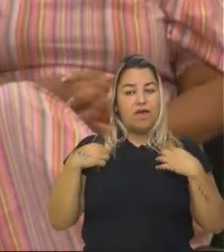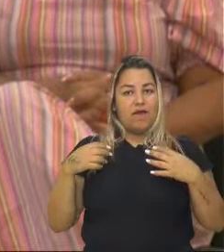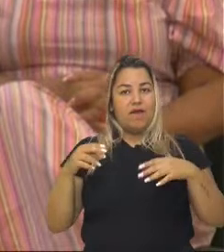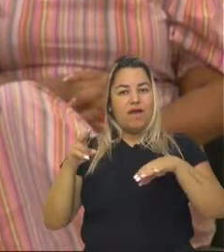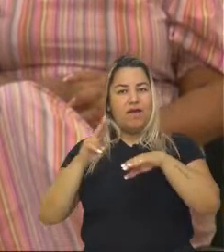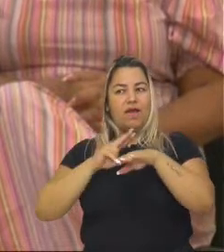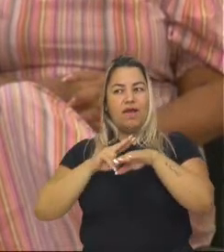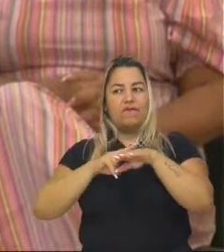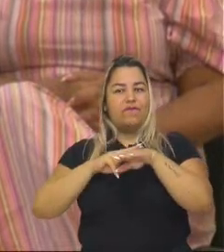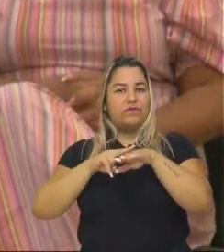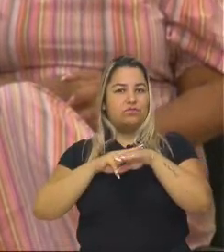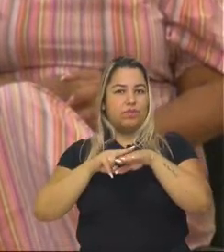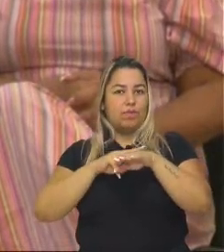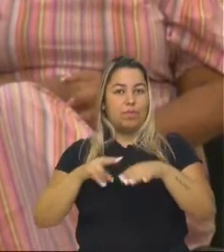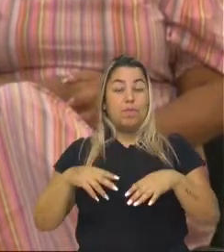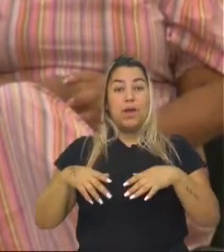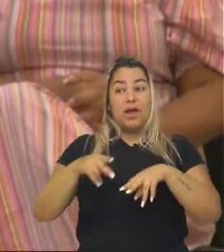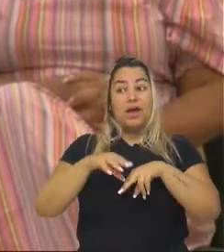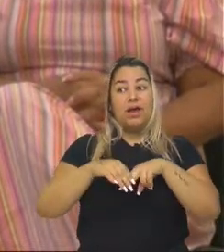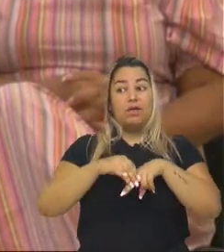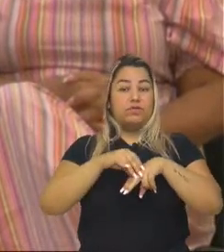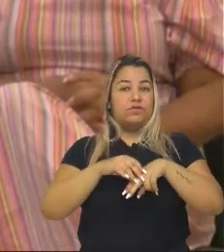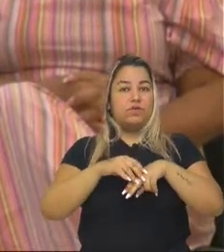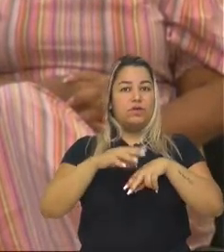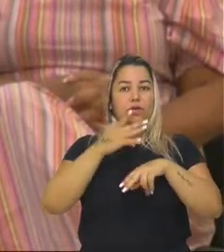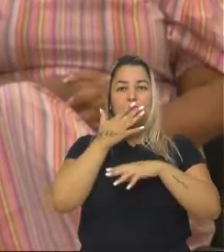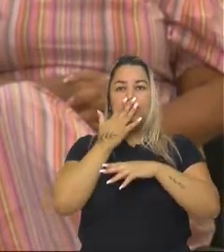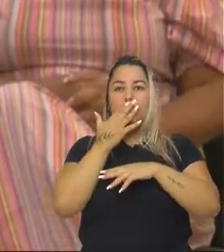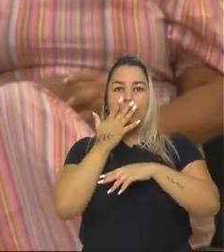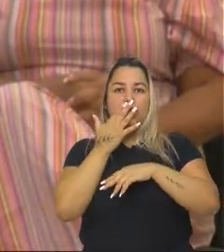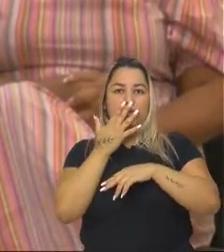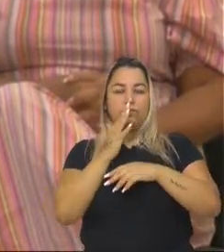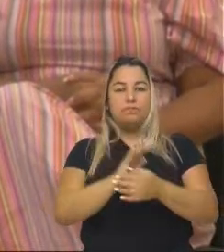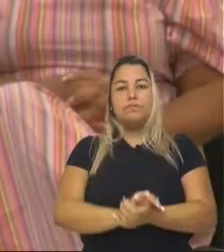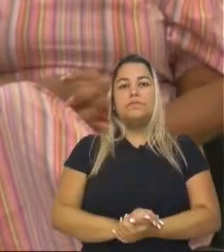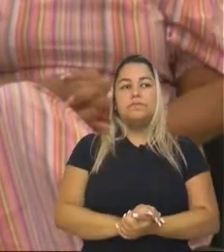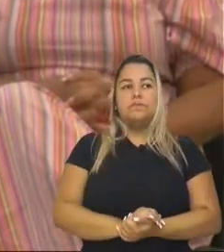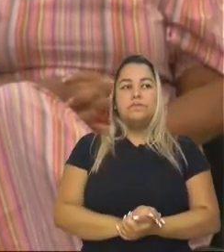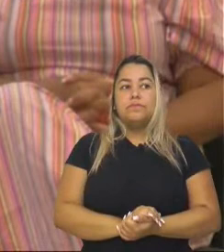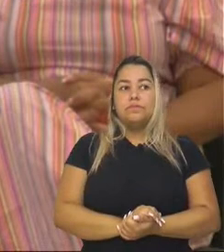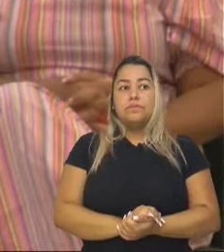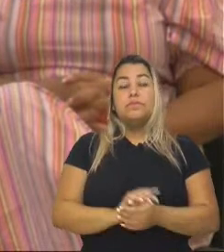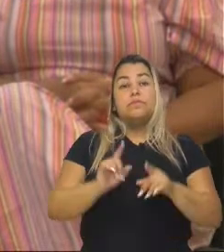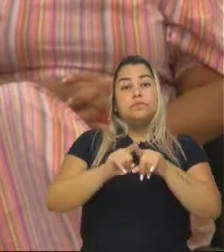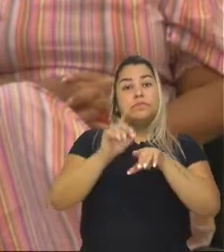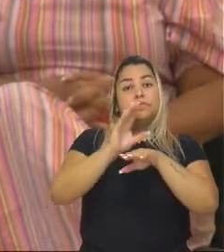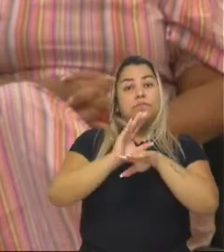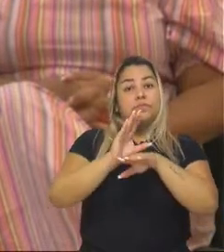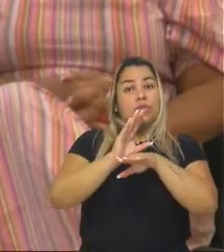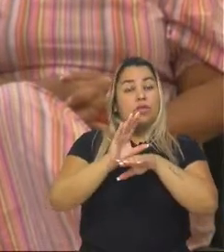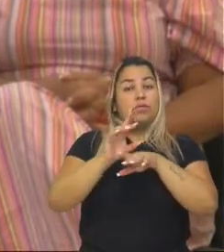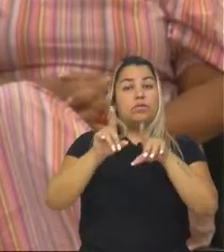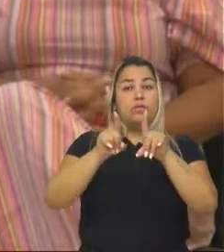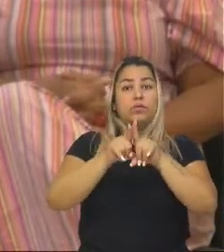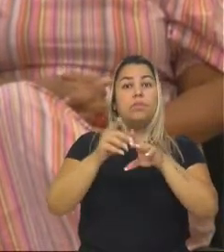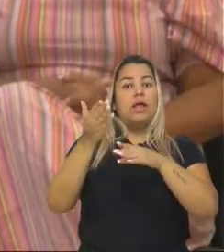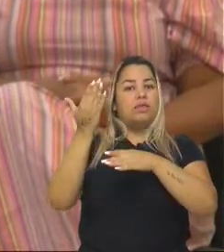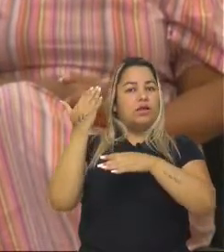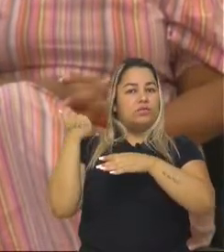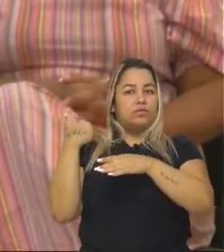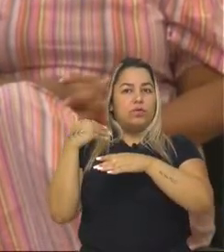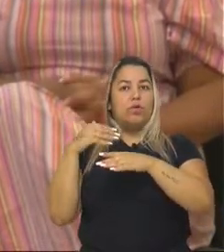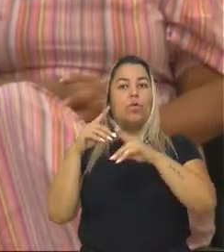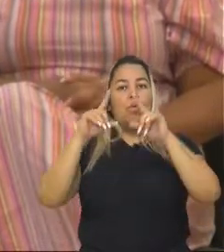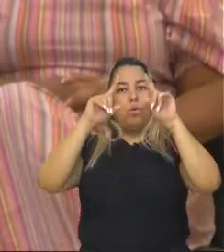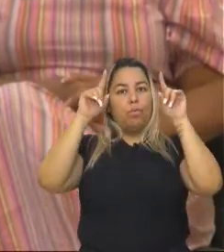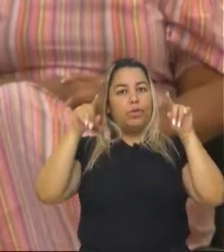calça colorida. É, ao meu lado está a nossa conselheira vice-presidenta Ivani e atrás de mim o